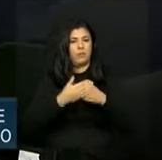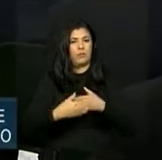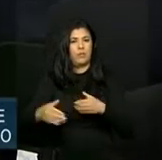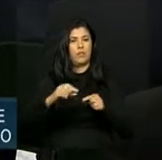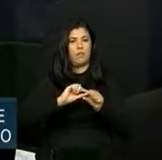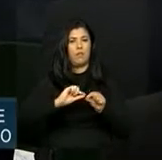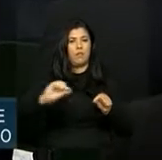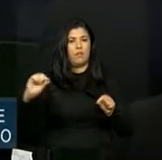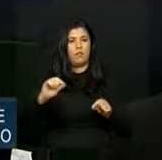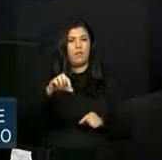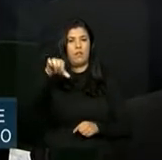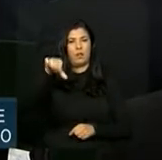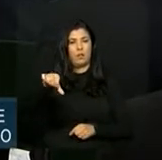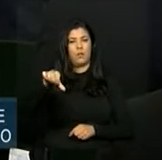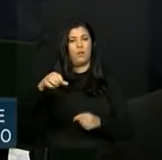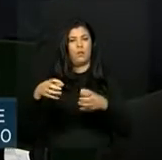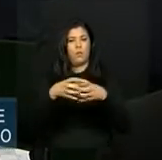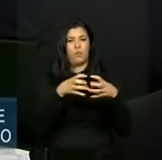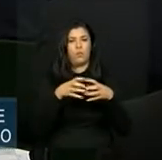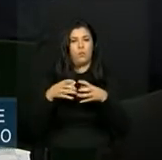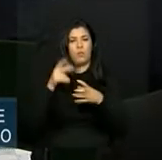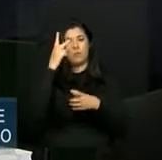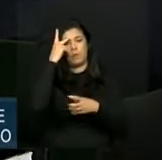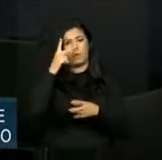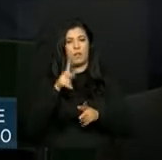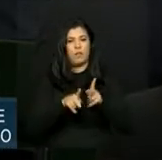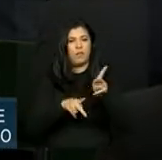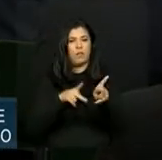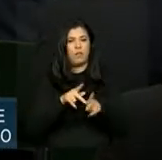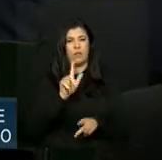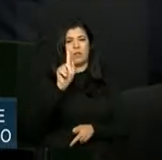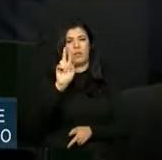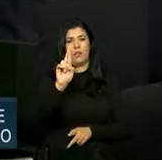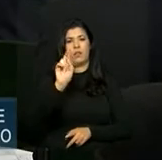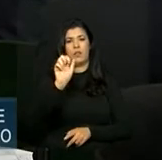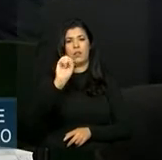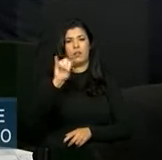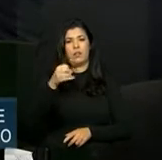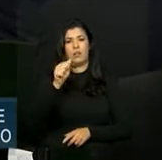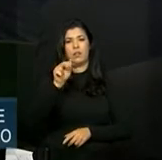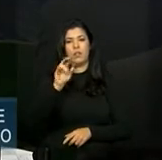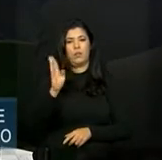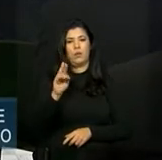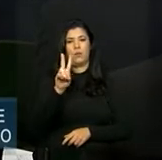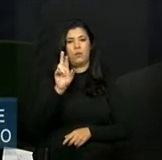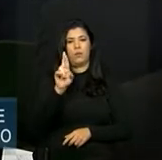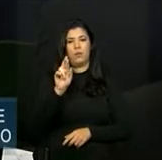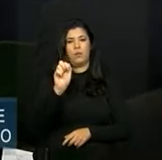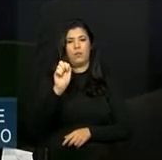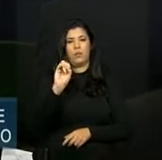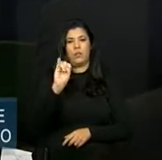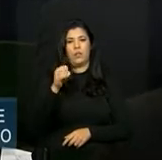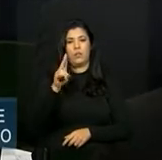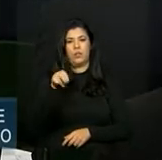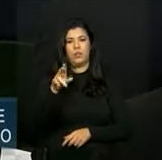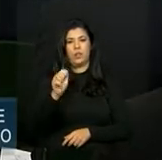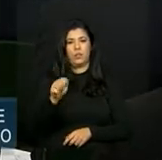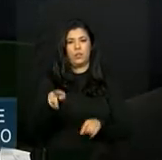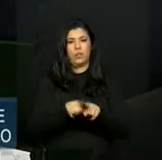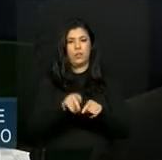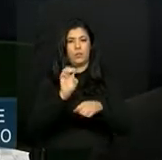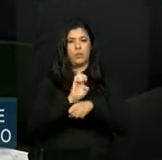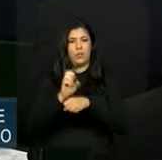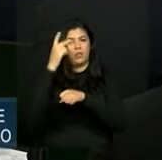9 da companhia paulista de trens metropolitanos grajaú-varginha no Estado de São Paulo no